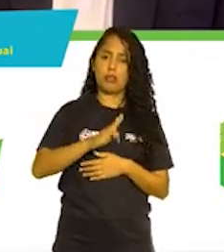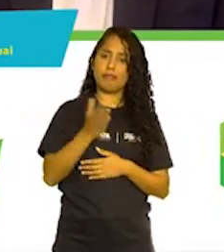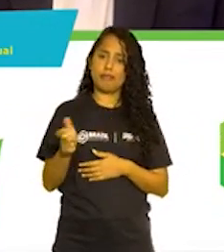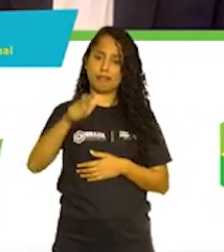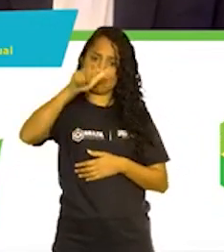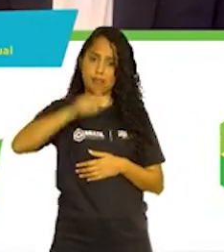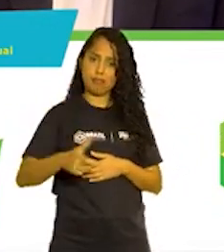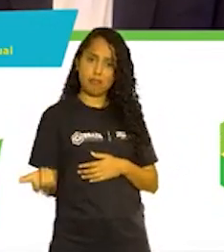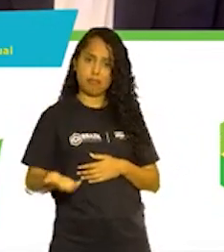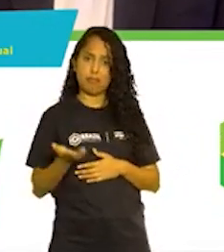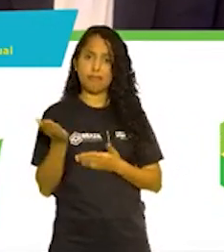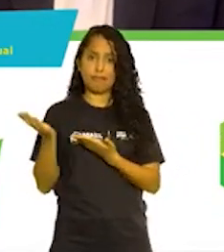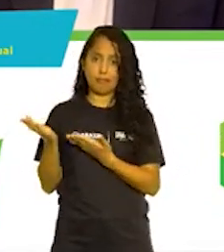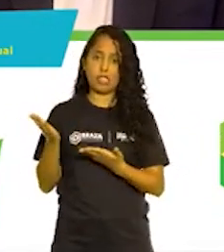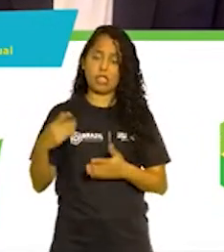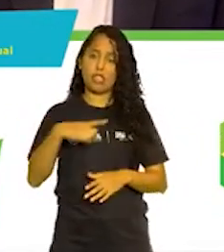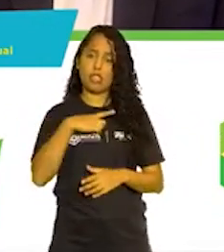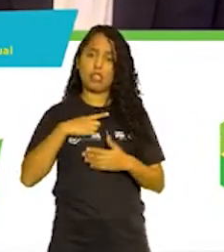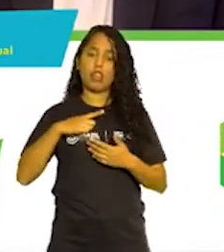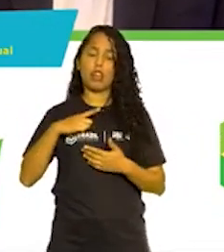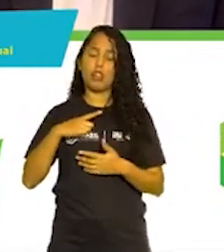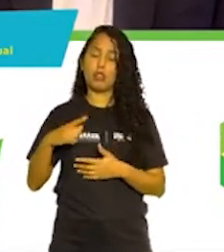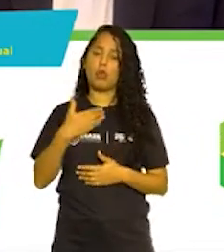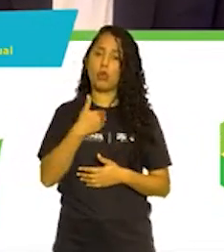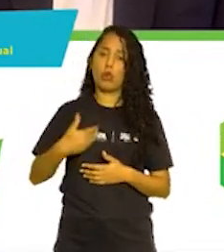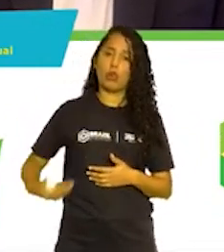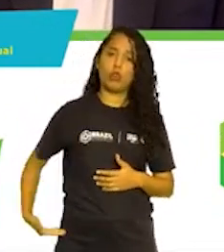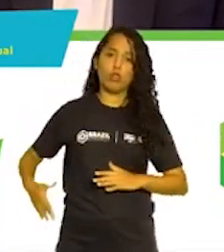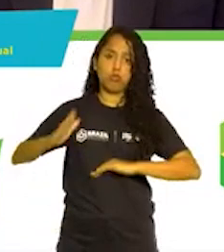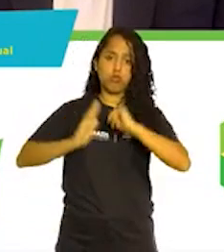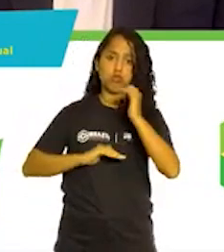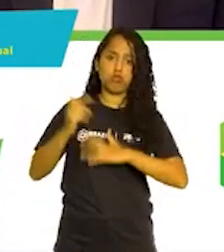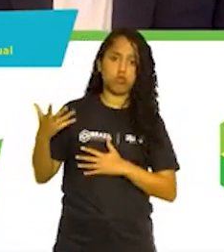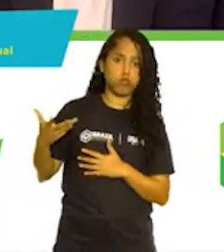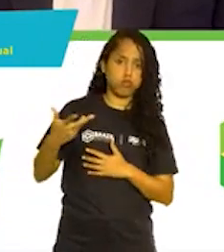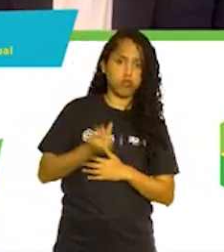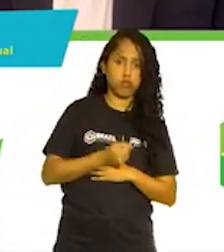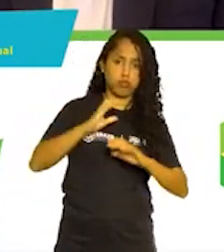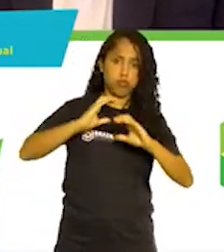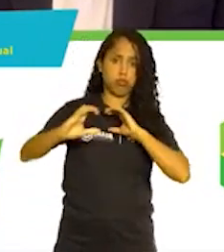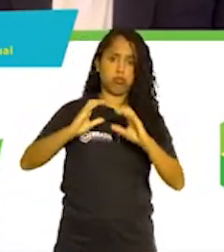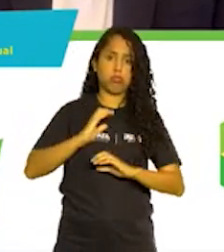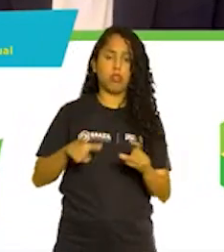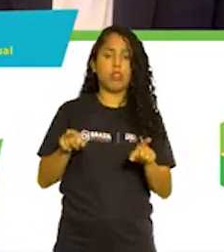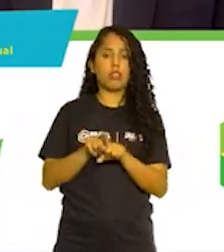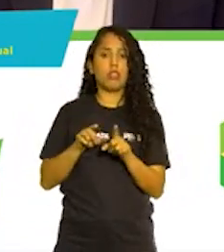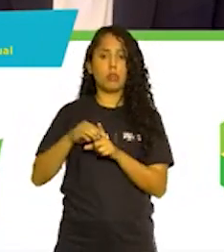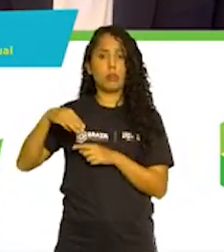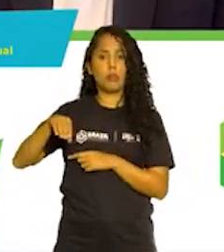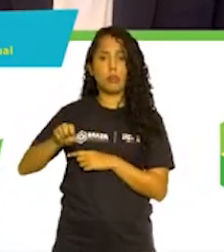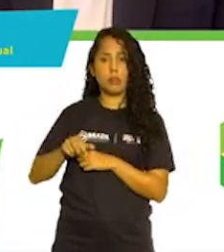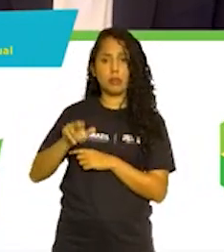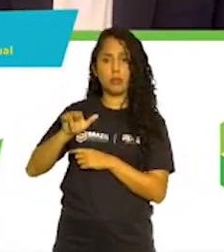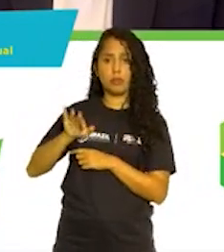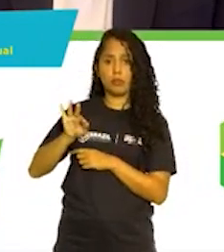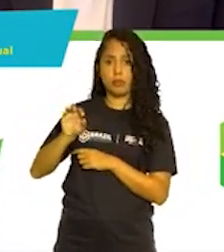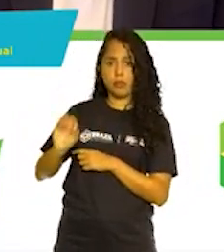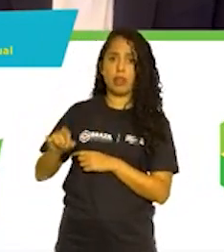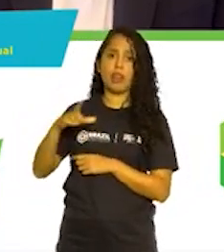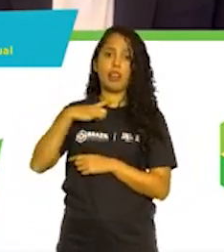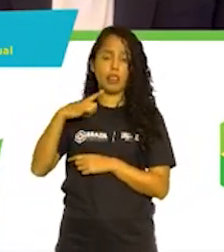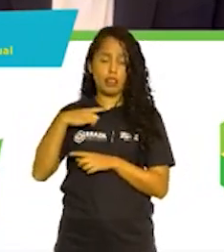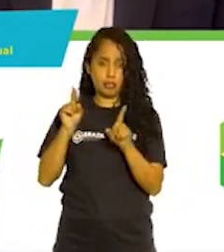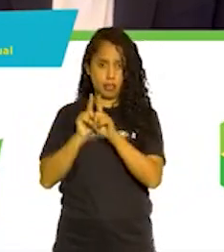tinha uma capacidade de comunicação muito forte, Mansueto em vários deles, e eu trabalhei num que tinha uma clareza de